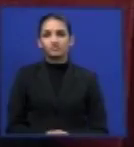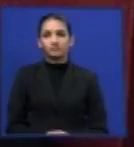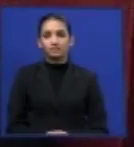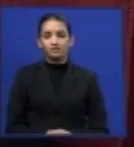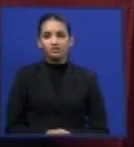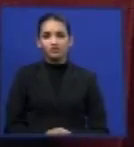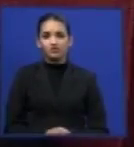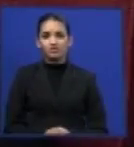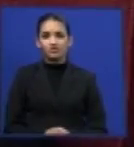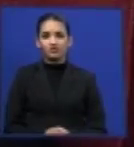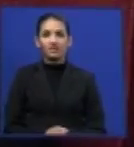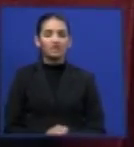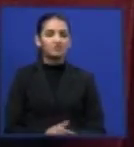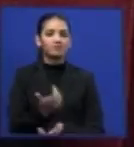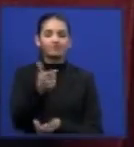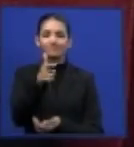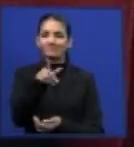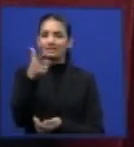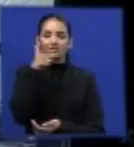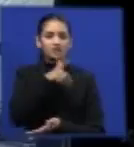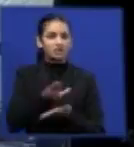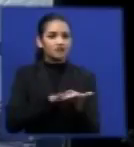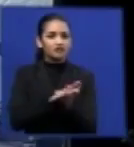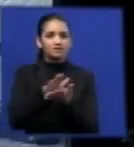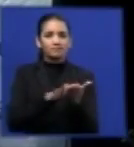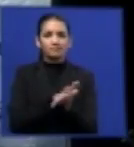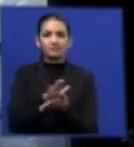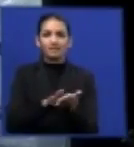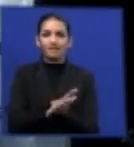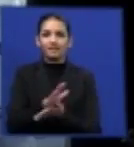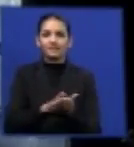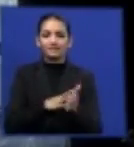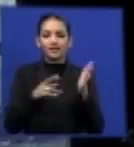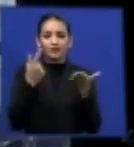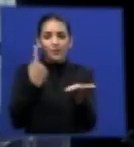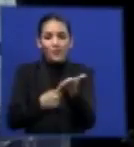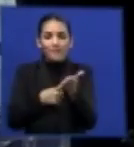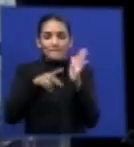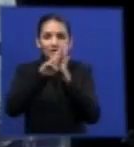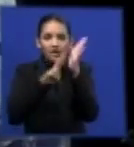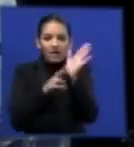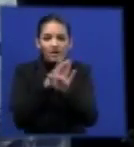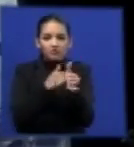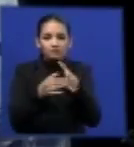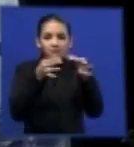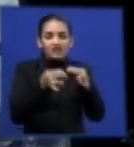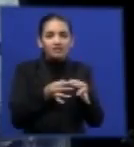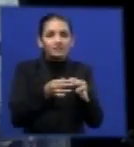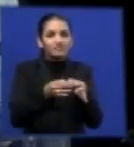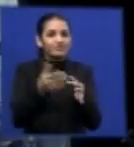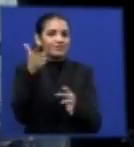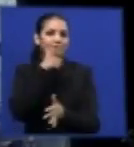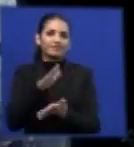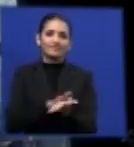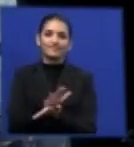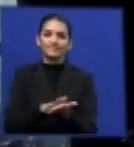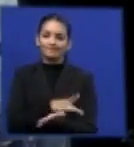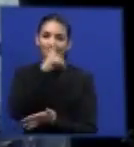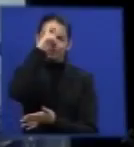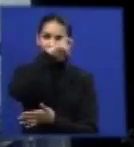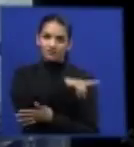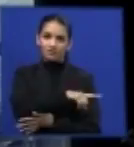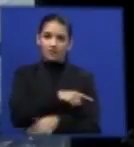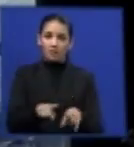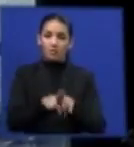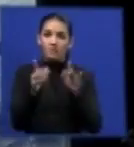nós não estamos conseguindo que a regra seja cumprida essas importadoras e esses fabricantes Eles